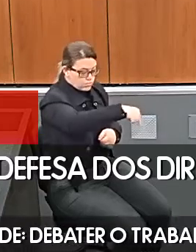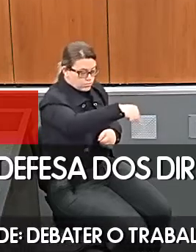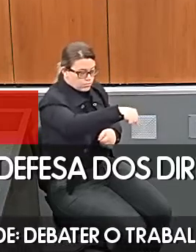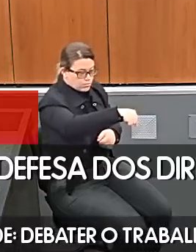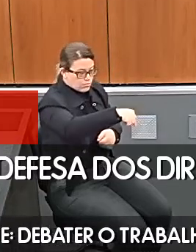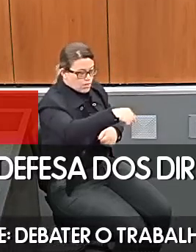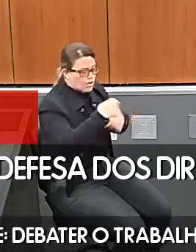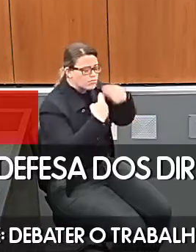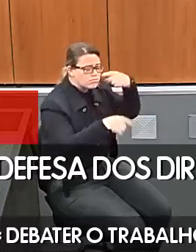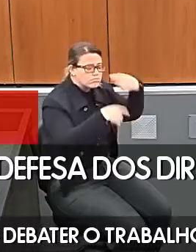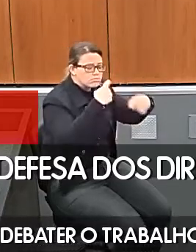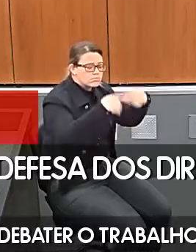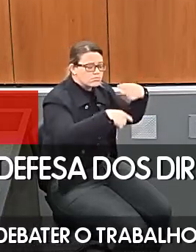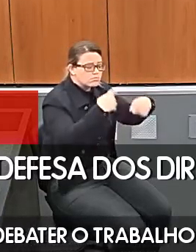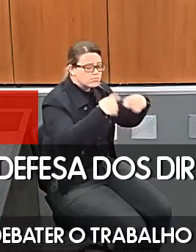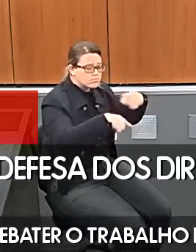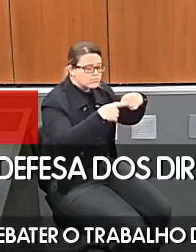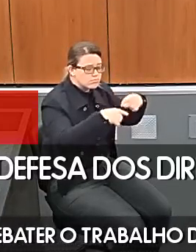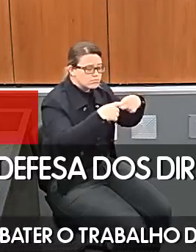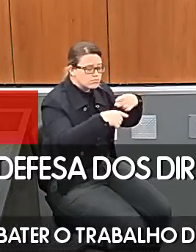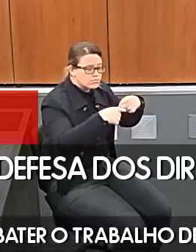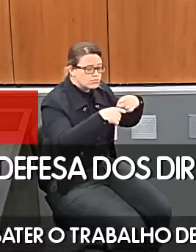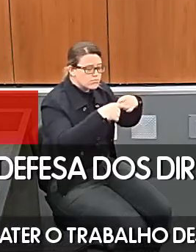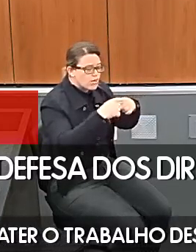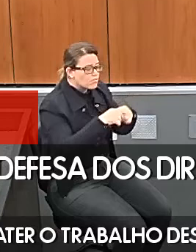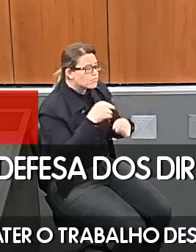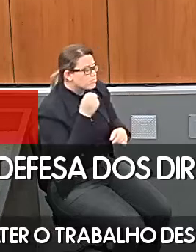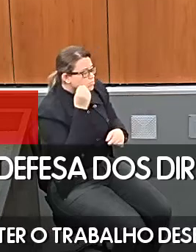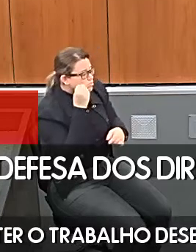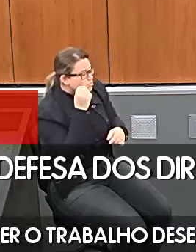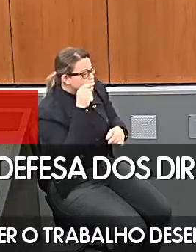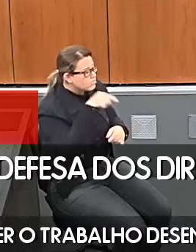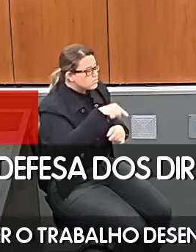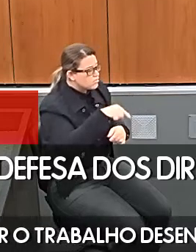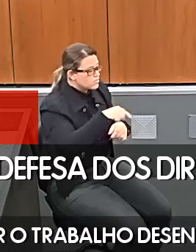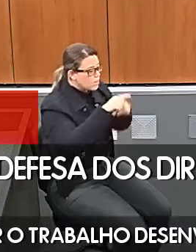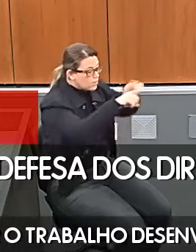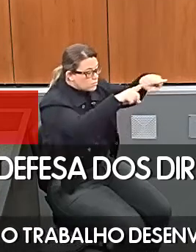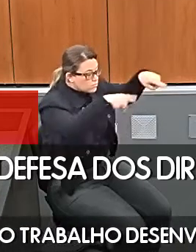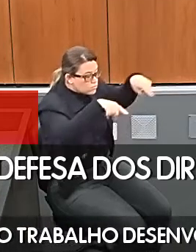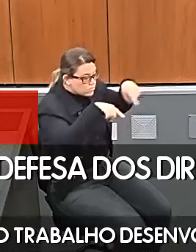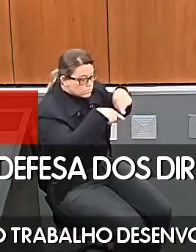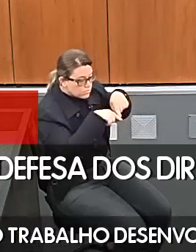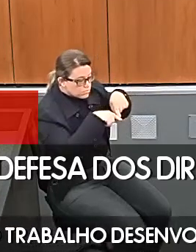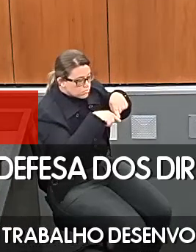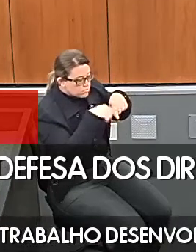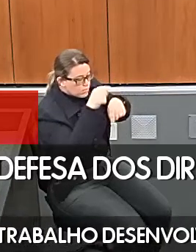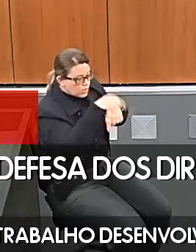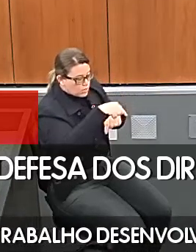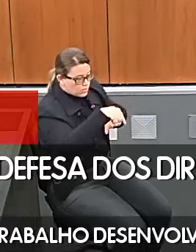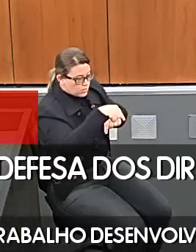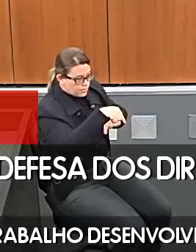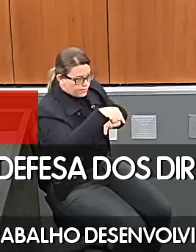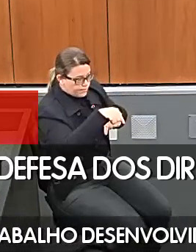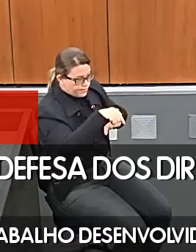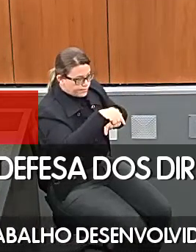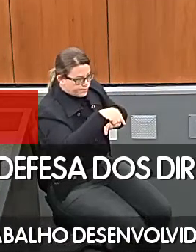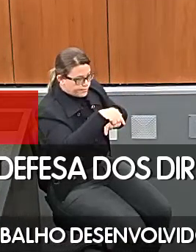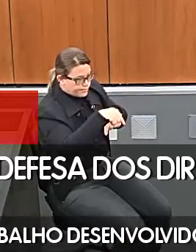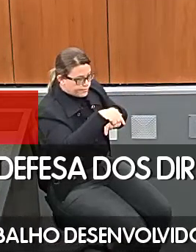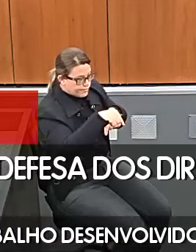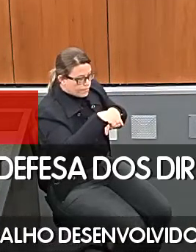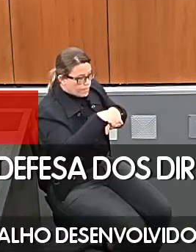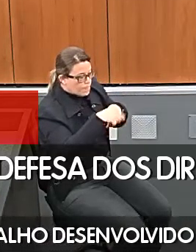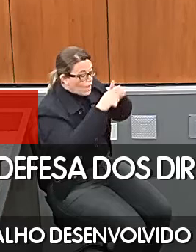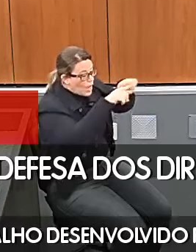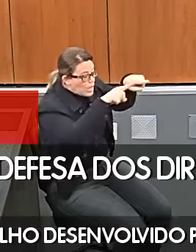estamos discutindo a possibilidade de instalação aqui na Assembleia de uma